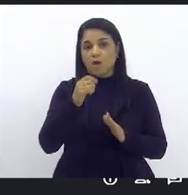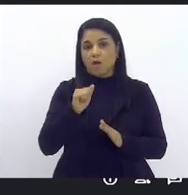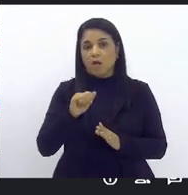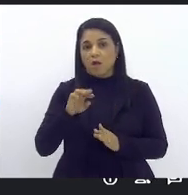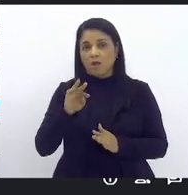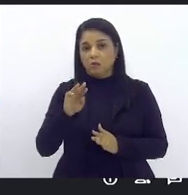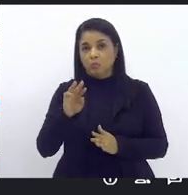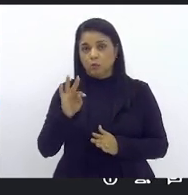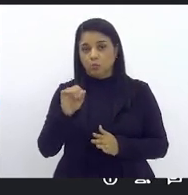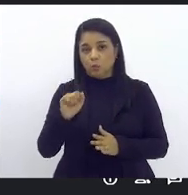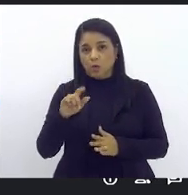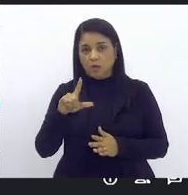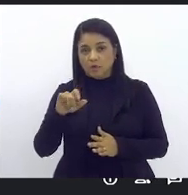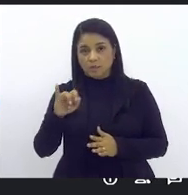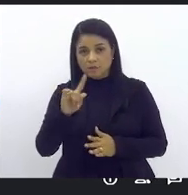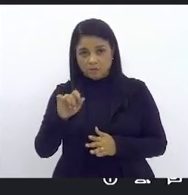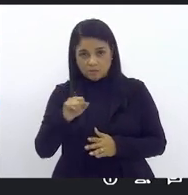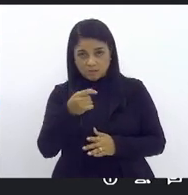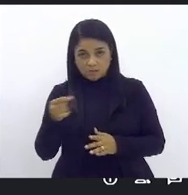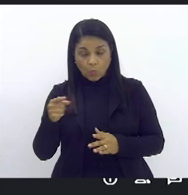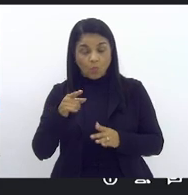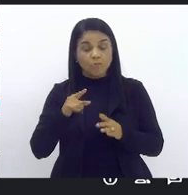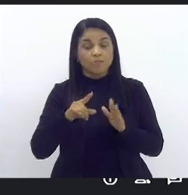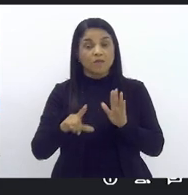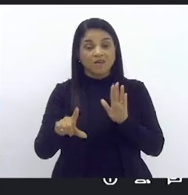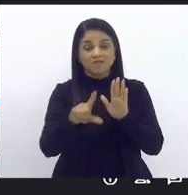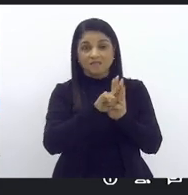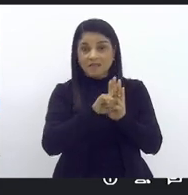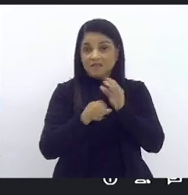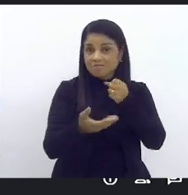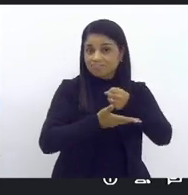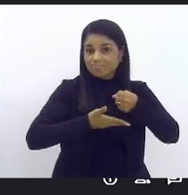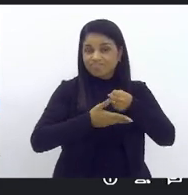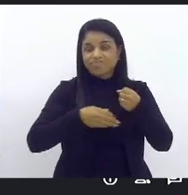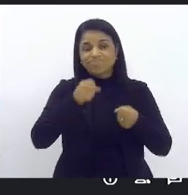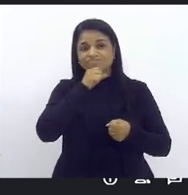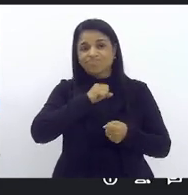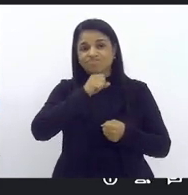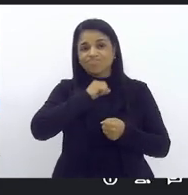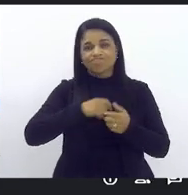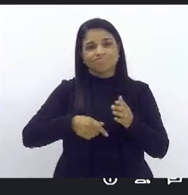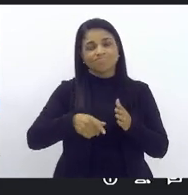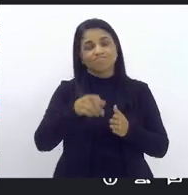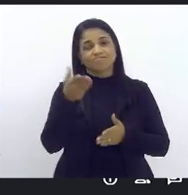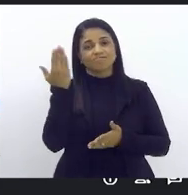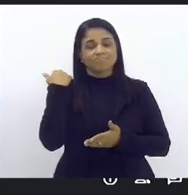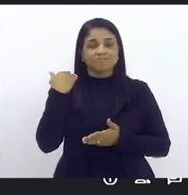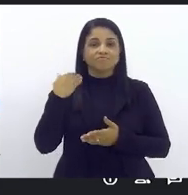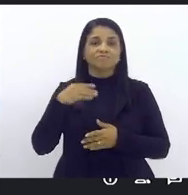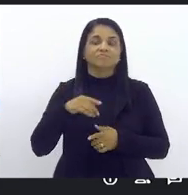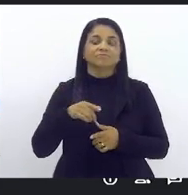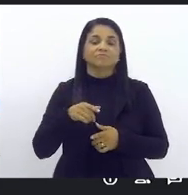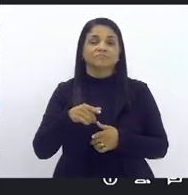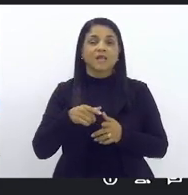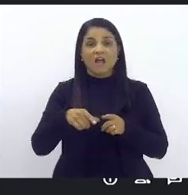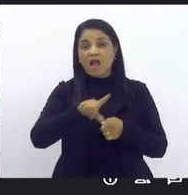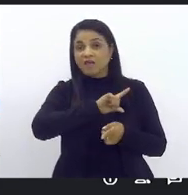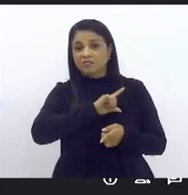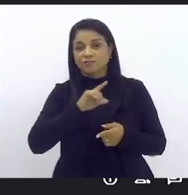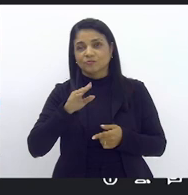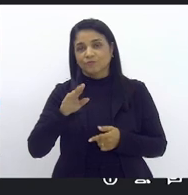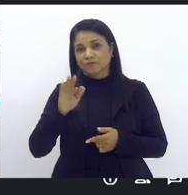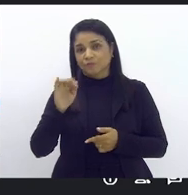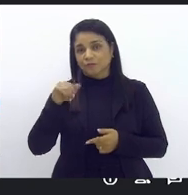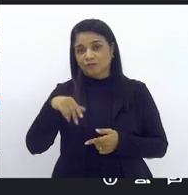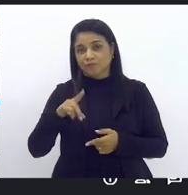piso, uma vez que ele se baseava na antiga lei do Fundeb. E a antiga lei do Fundeb tinha dispositivos, então, que não